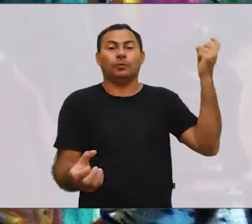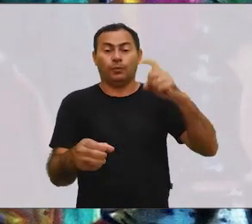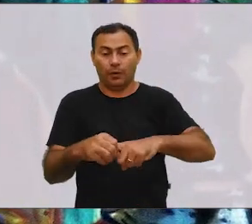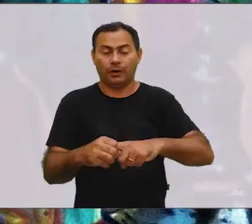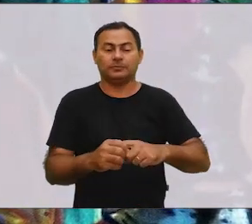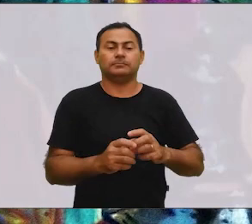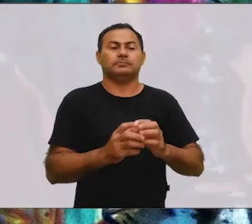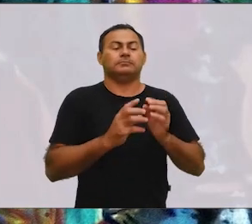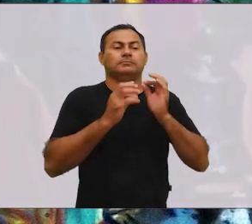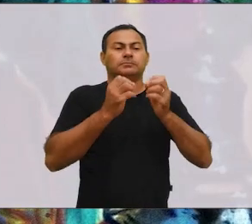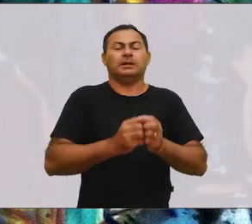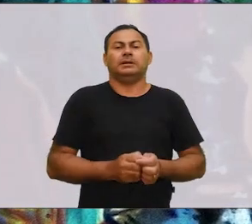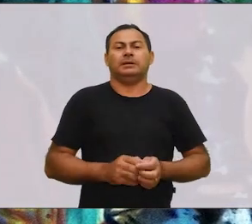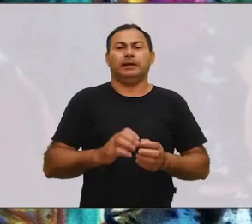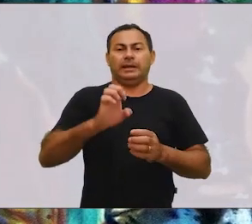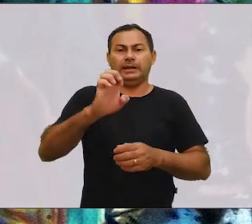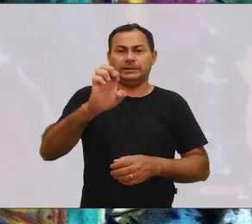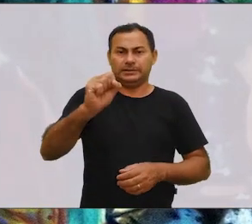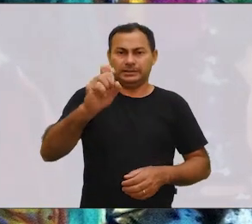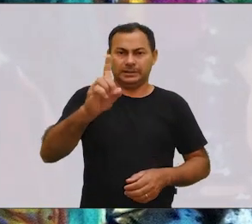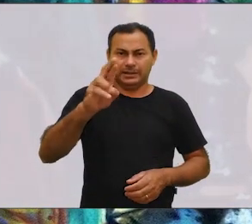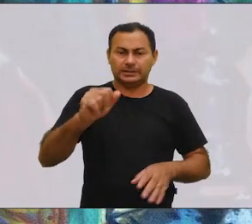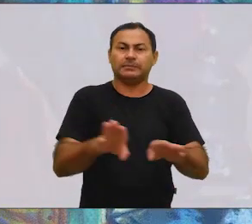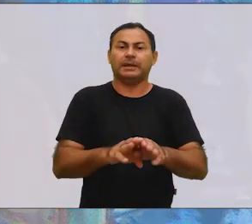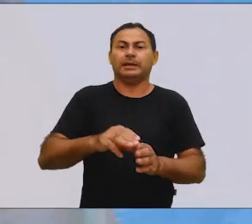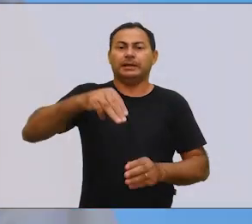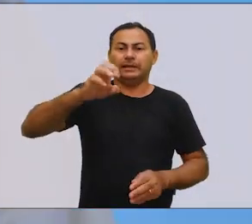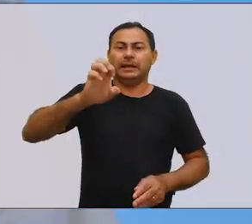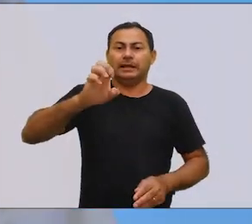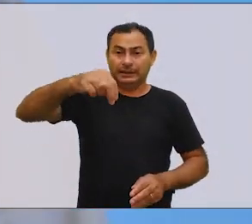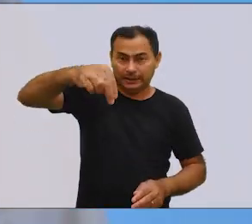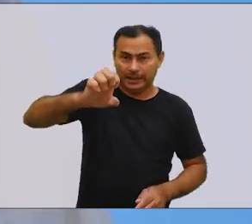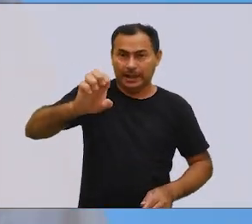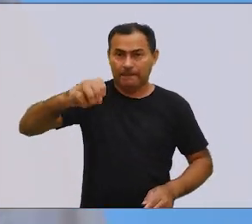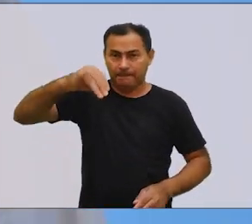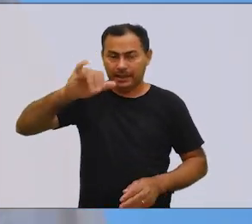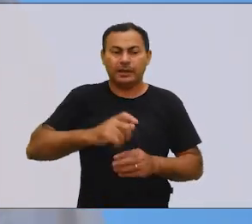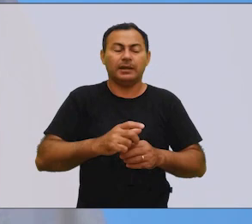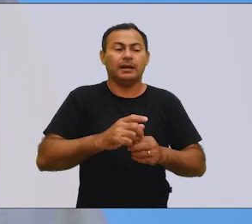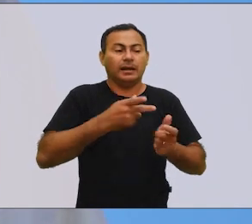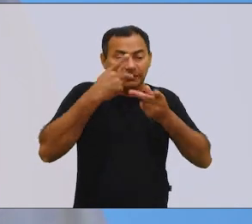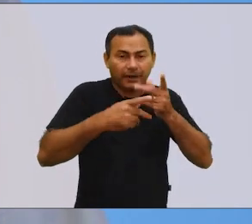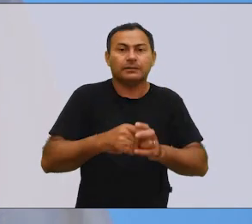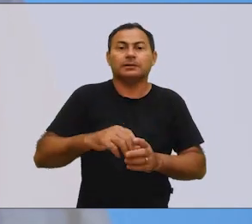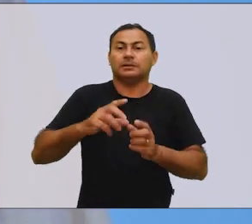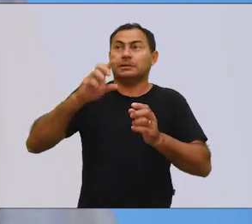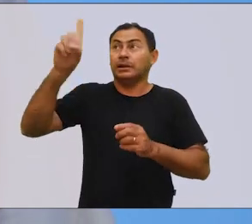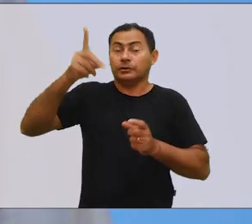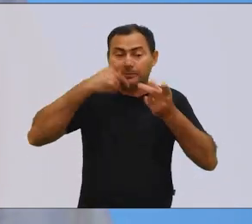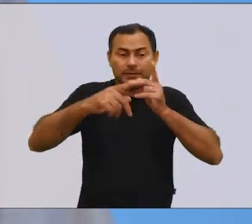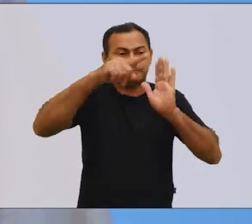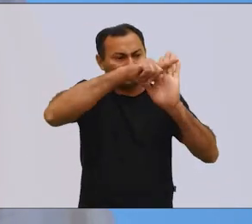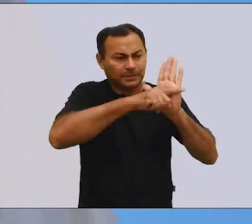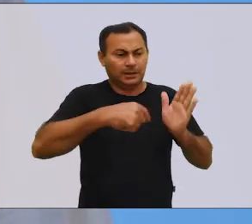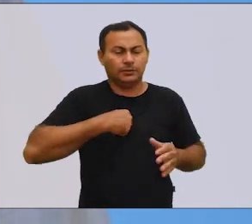contada por Esdras e Neemias, e Deus diz, eu que conheço os planos que tenho para vocês, diz o Senhor, planos de